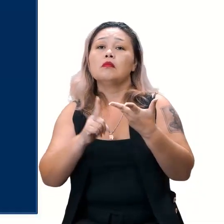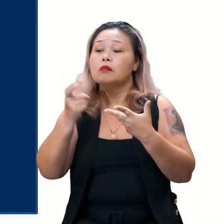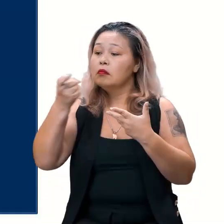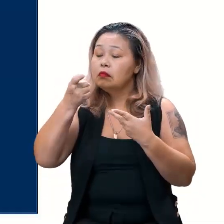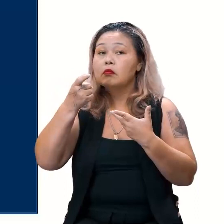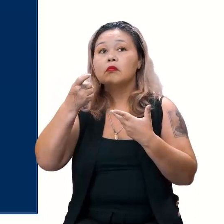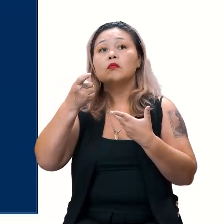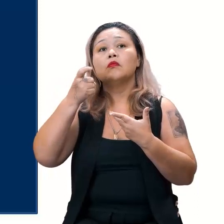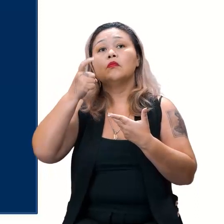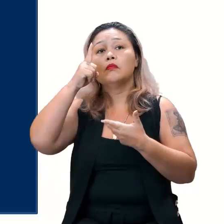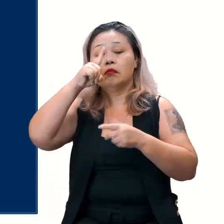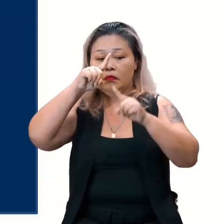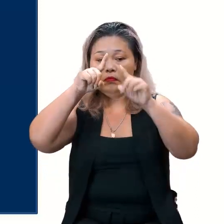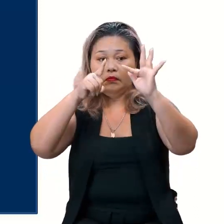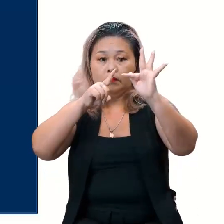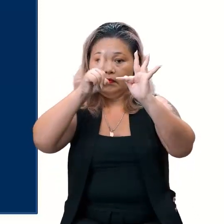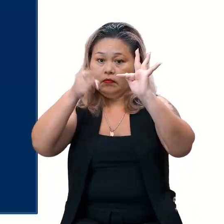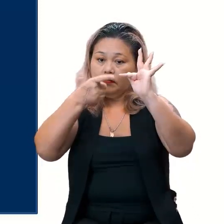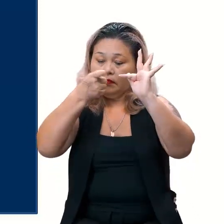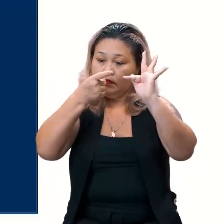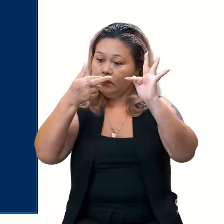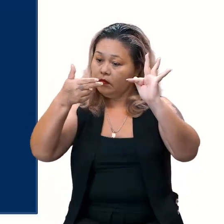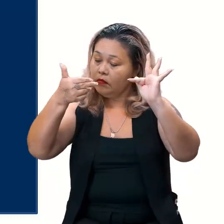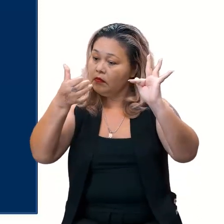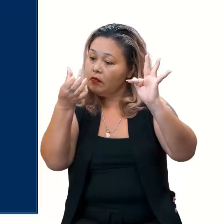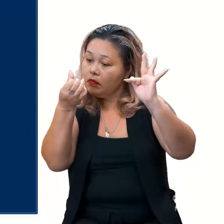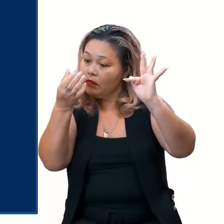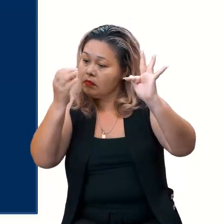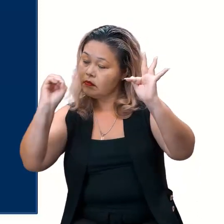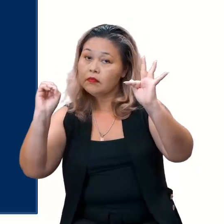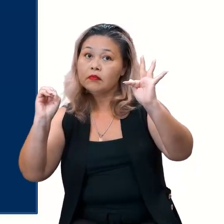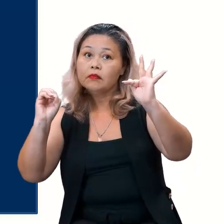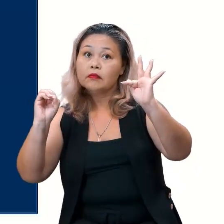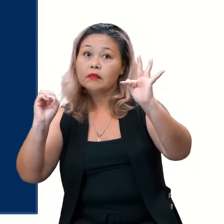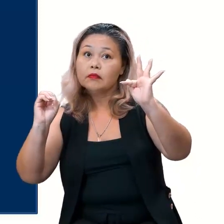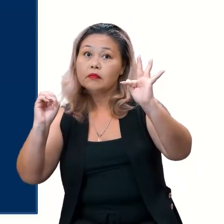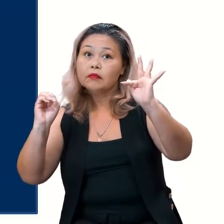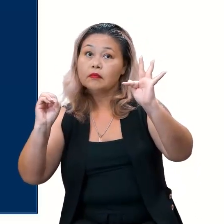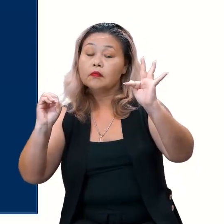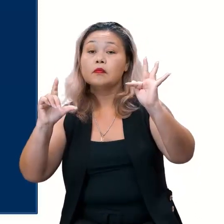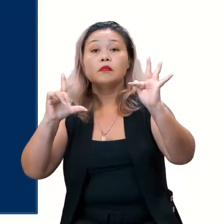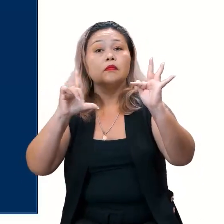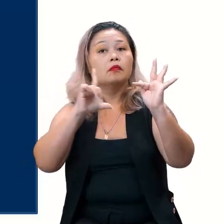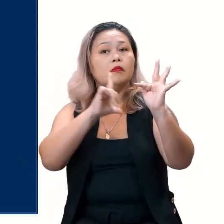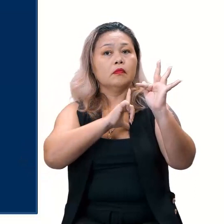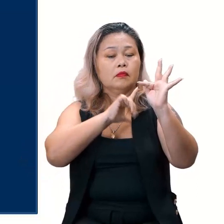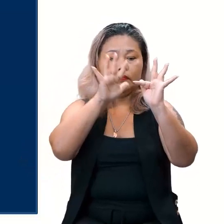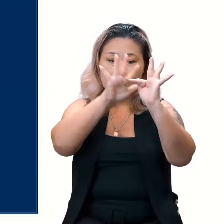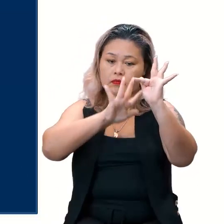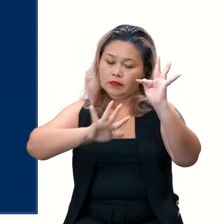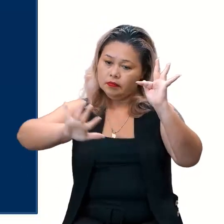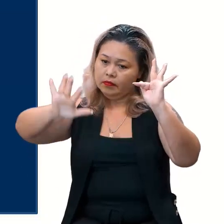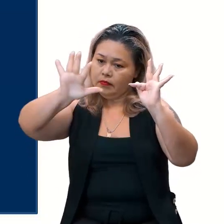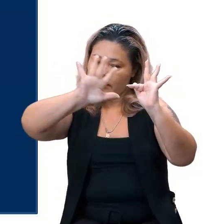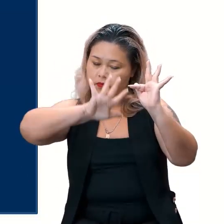quando? O f de x é igual a 60. Então temos a função f de x igual a 20